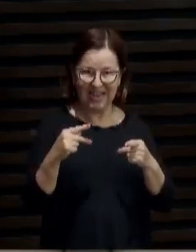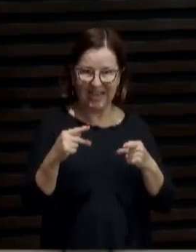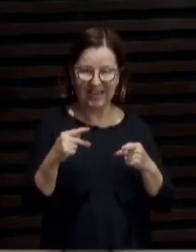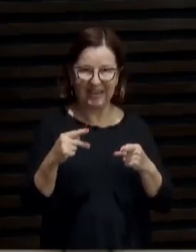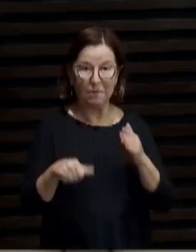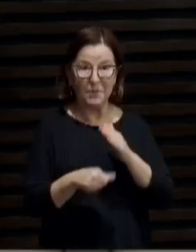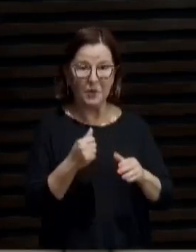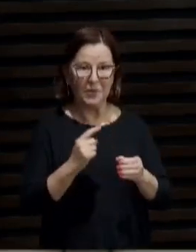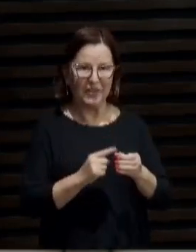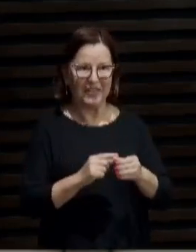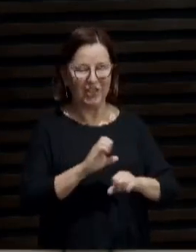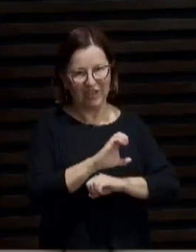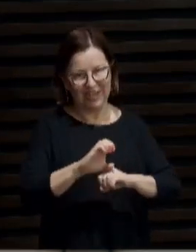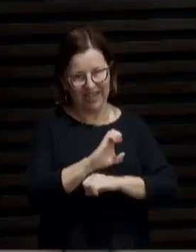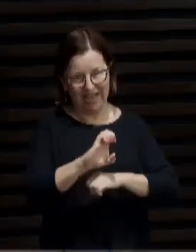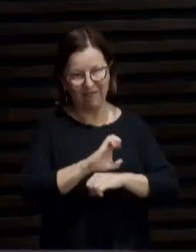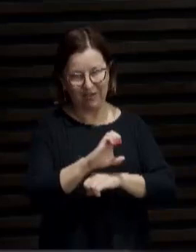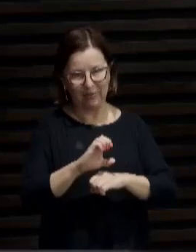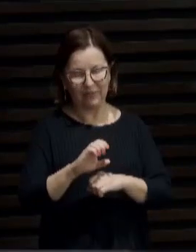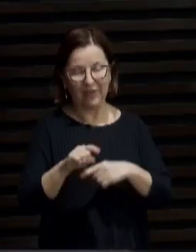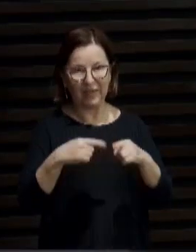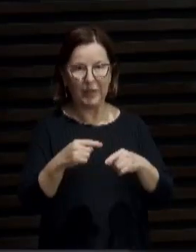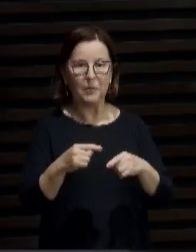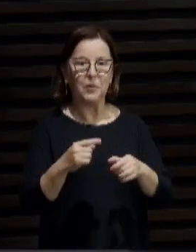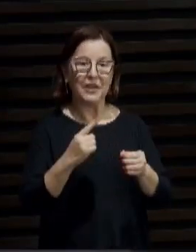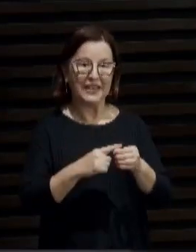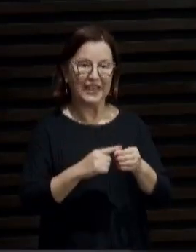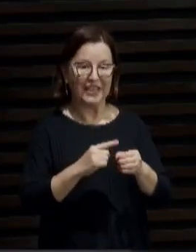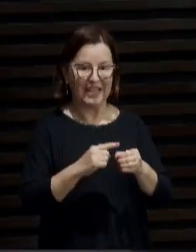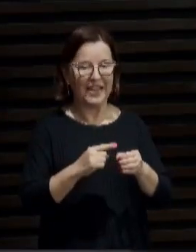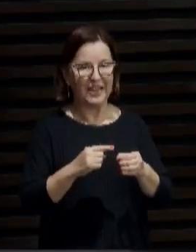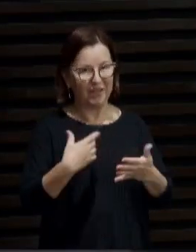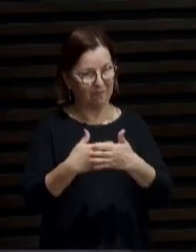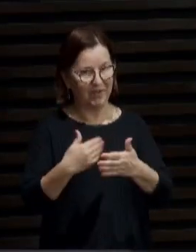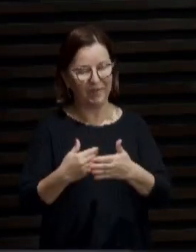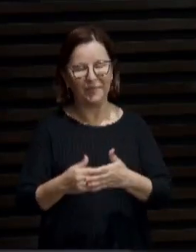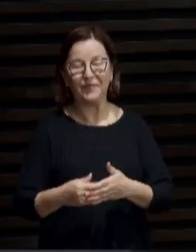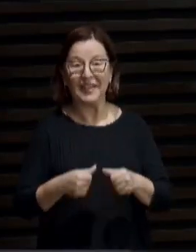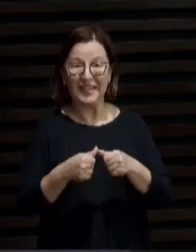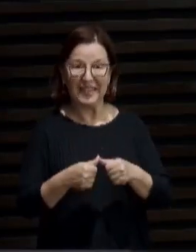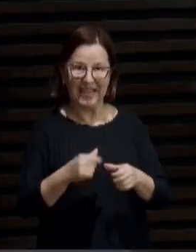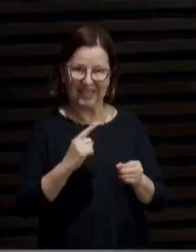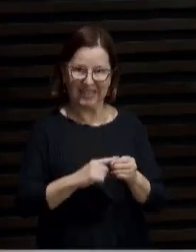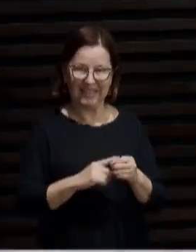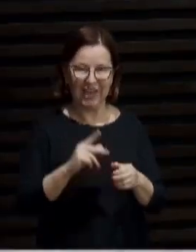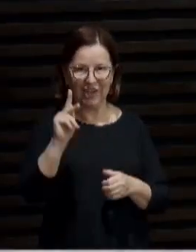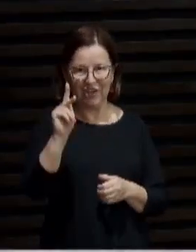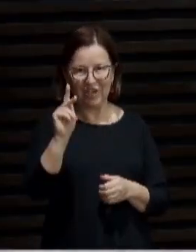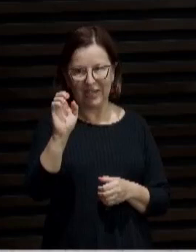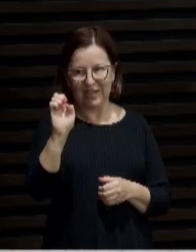outras cidades eram evangelizadas, né? E essa cidade, em especial Pérgamo, ela tinha uma tradição